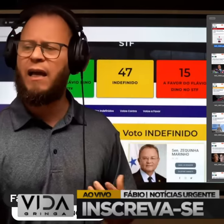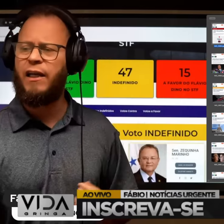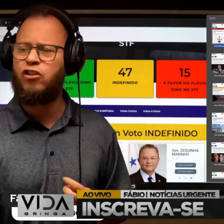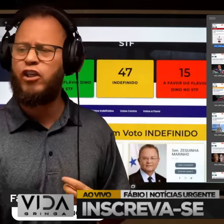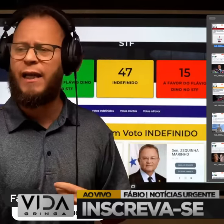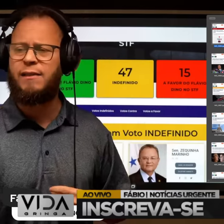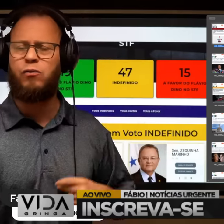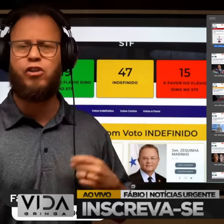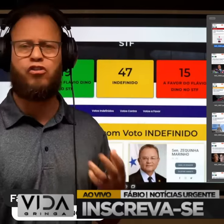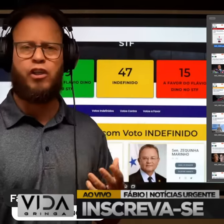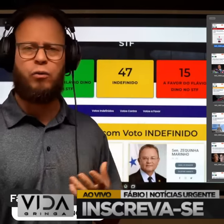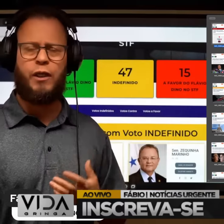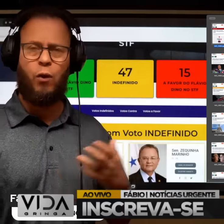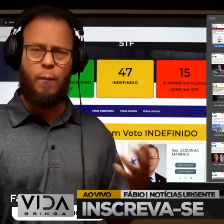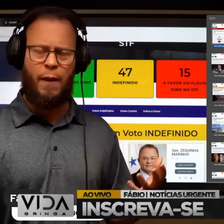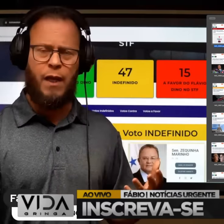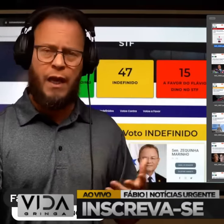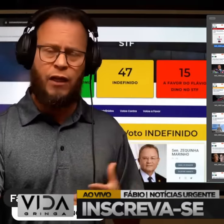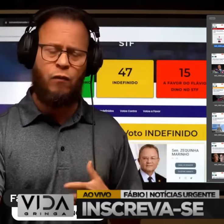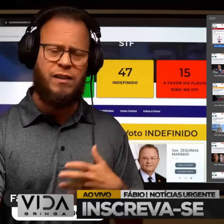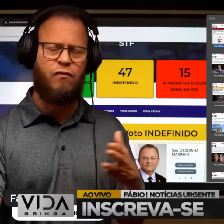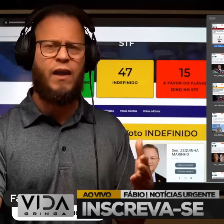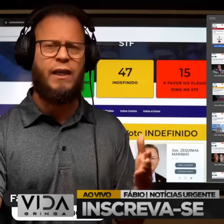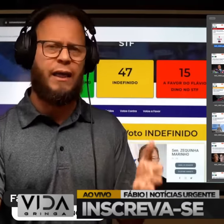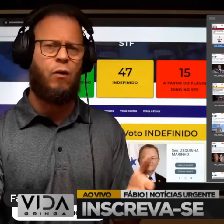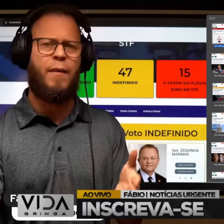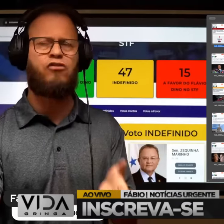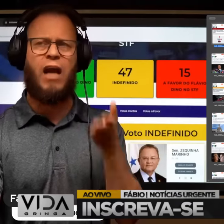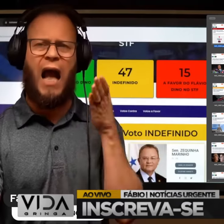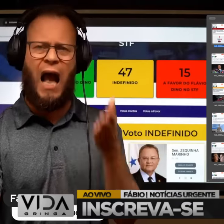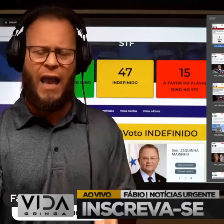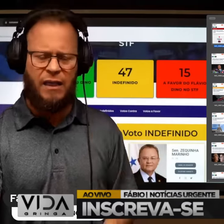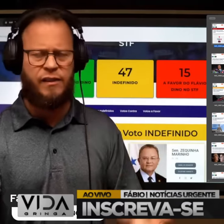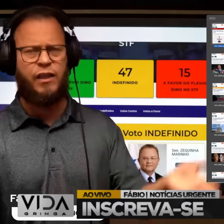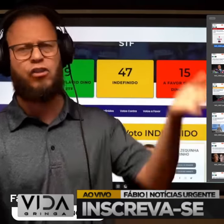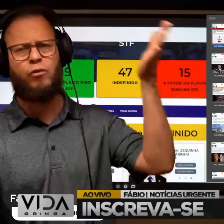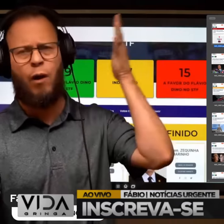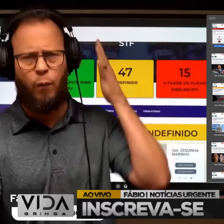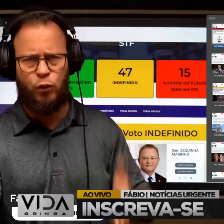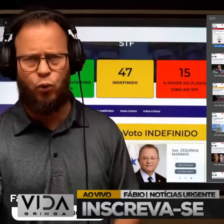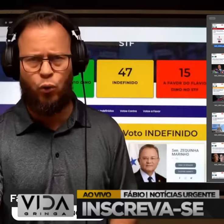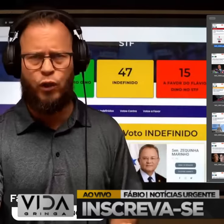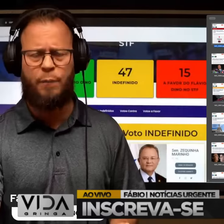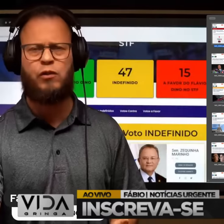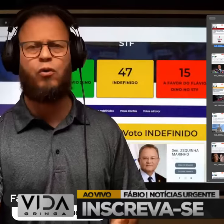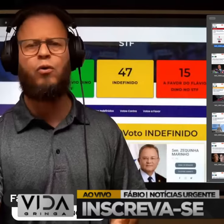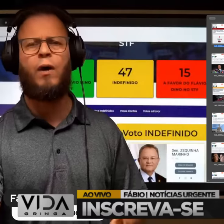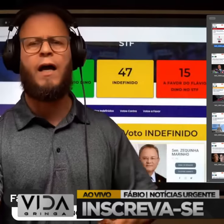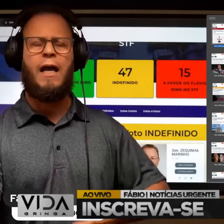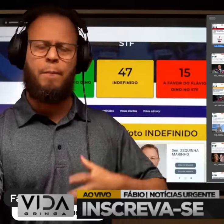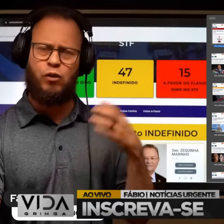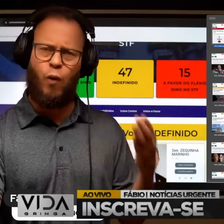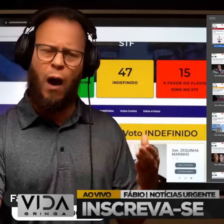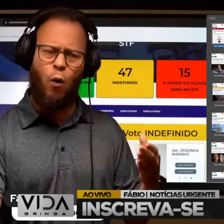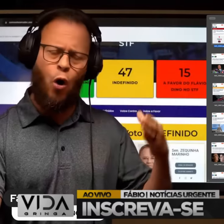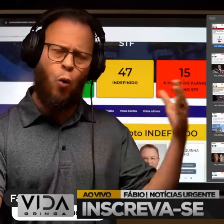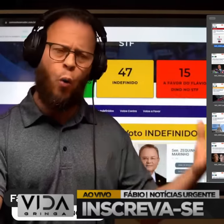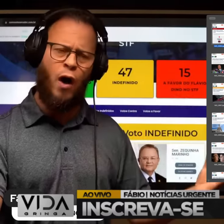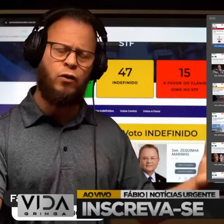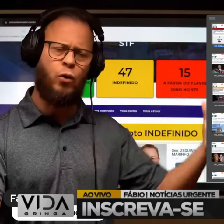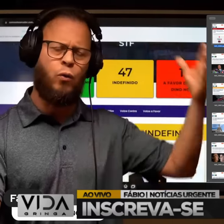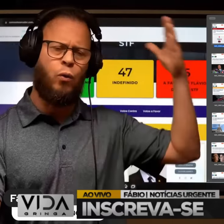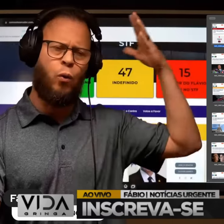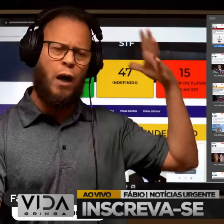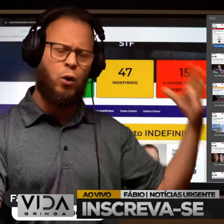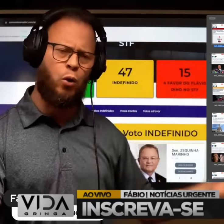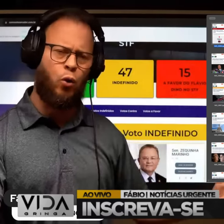avaliar indicação de Dino e Gourmet. Então você vê que realmente existe uma ruptura, pessoal.